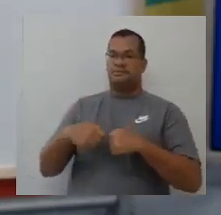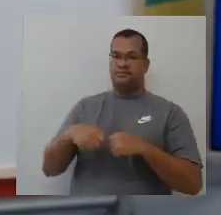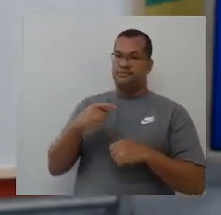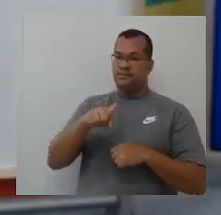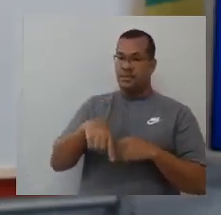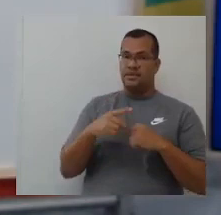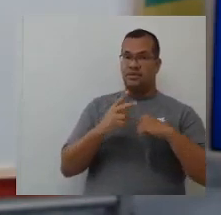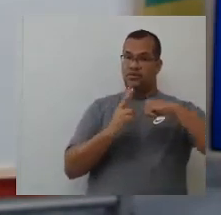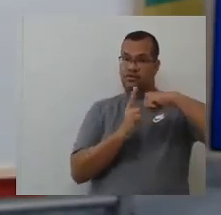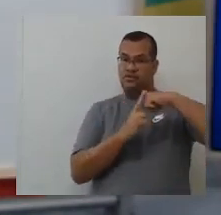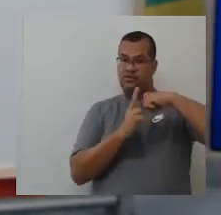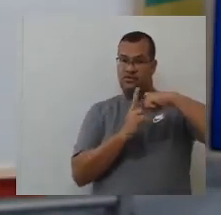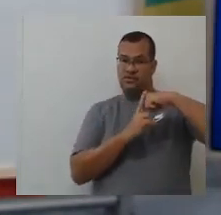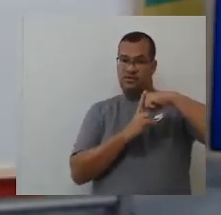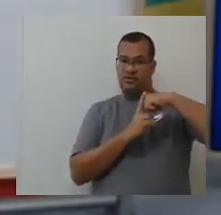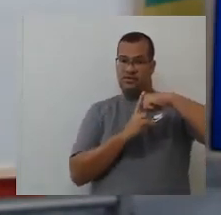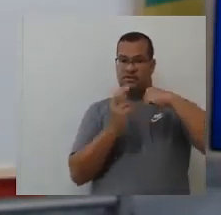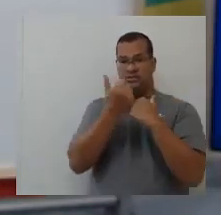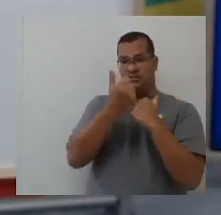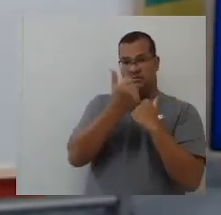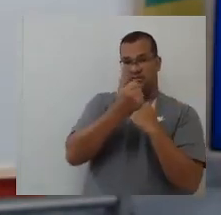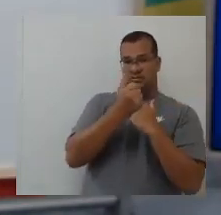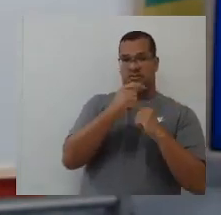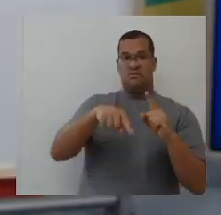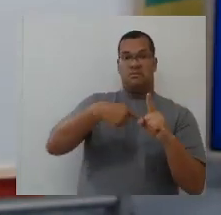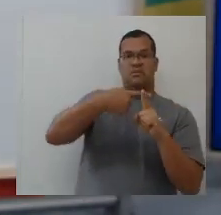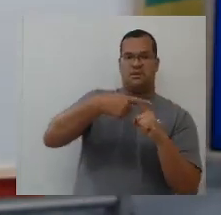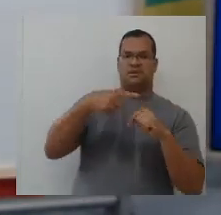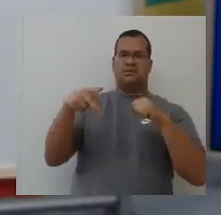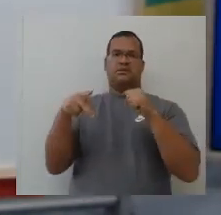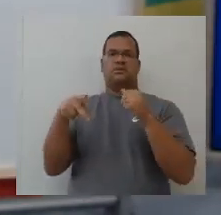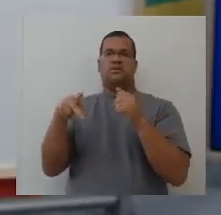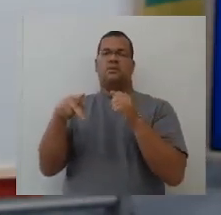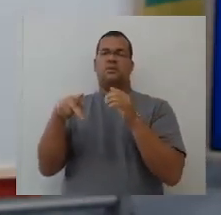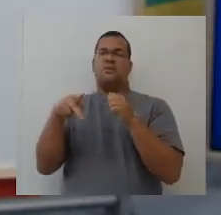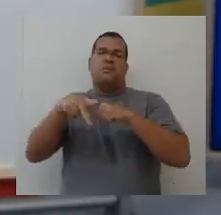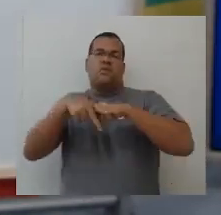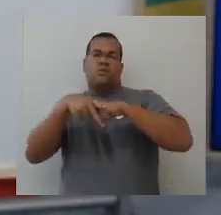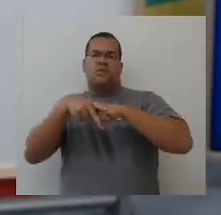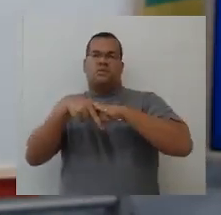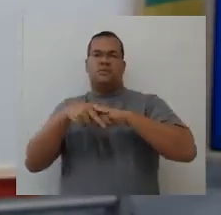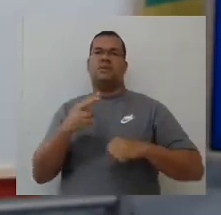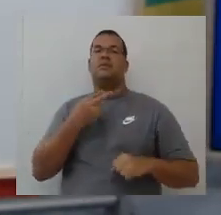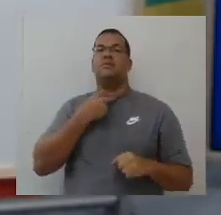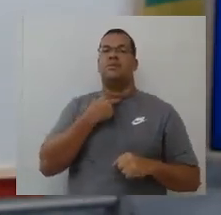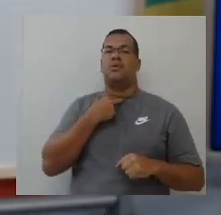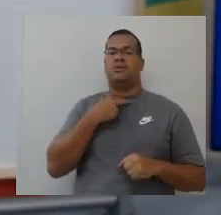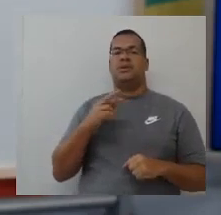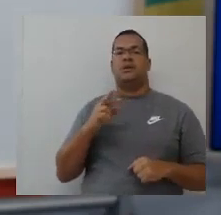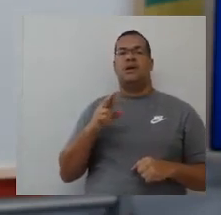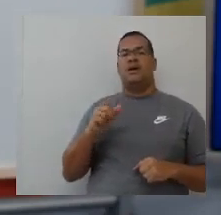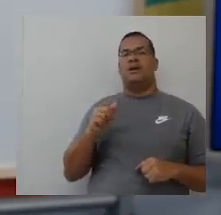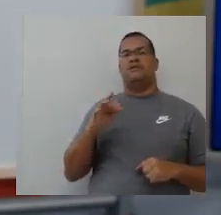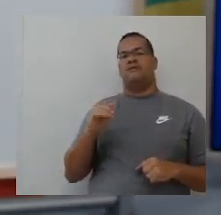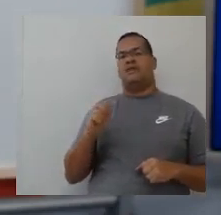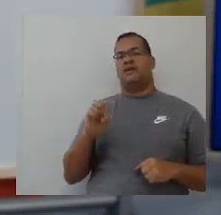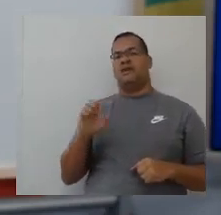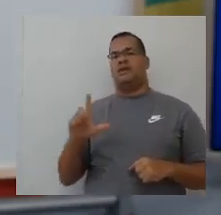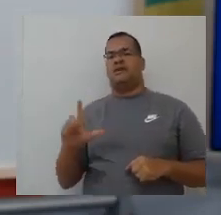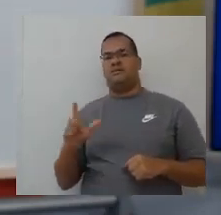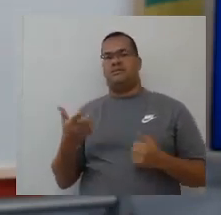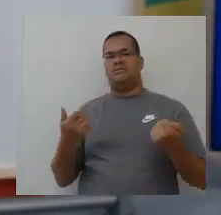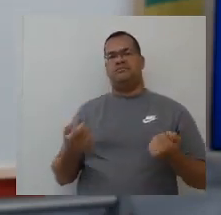verbo auxiliar mais o pronome, né? Não pode ser um nome, não pode ser Rafael, tem que ser